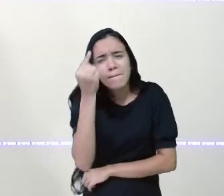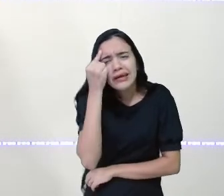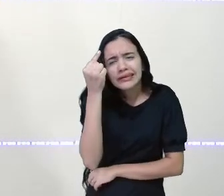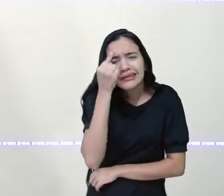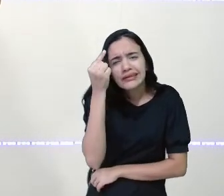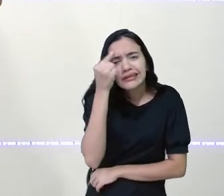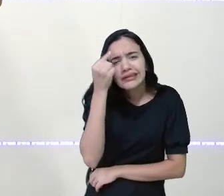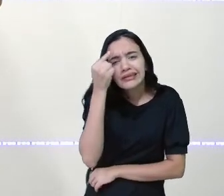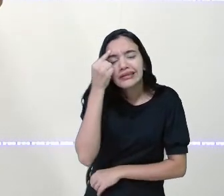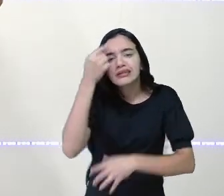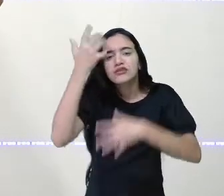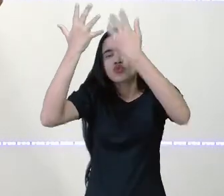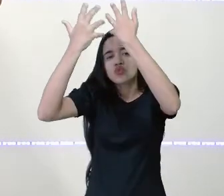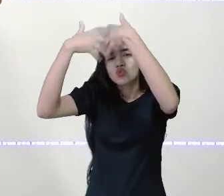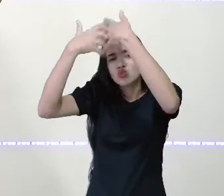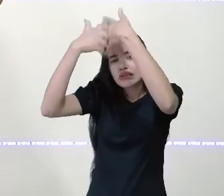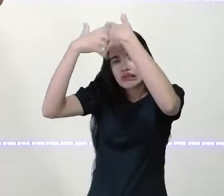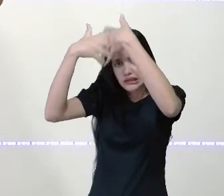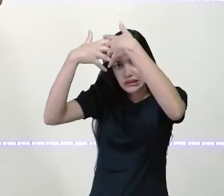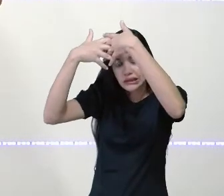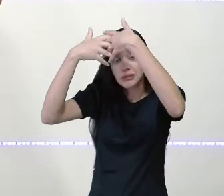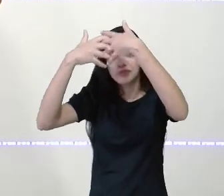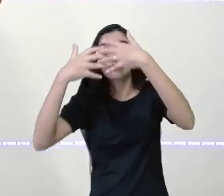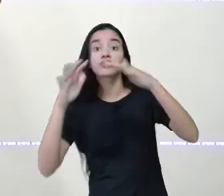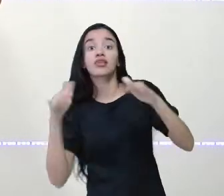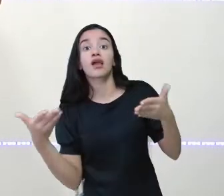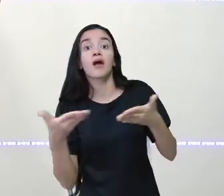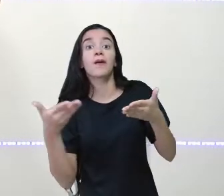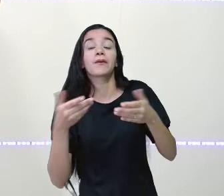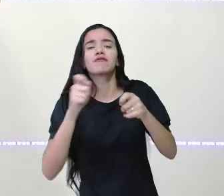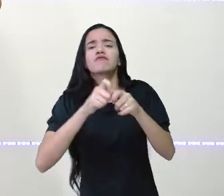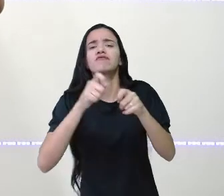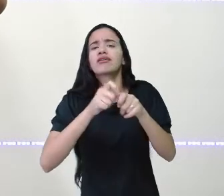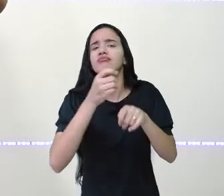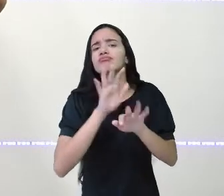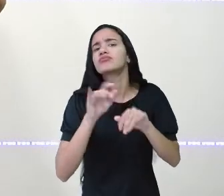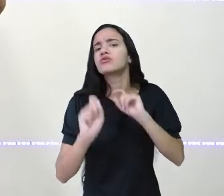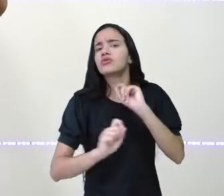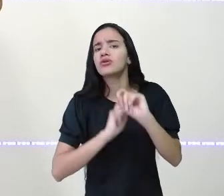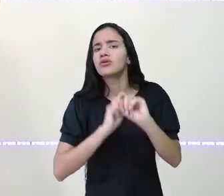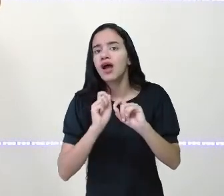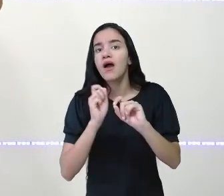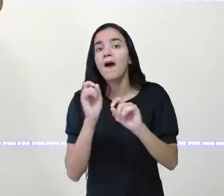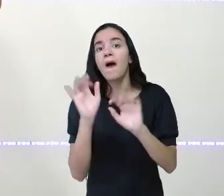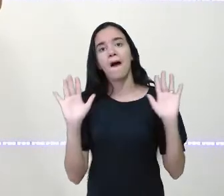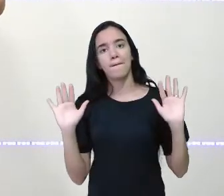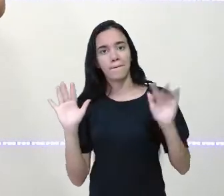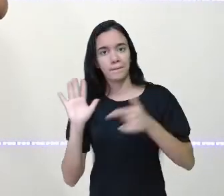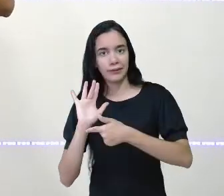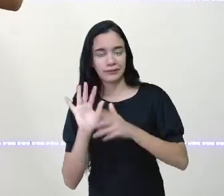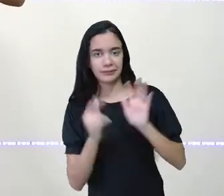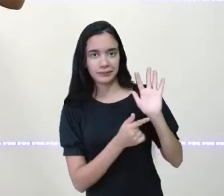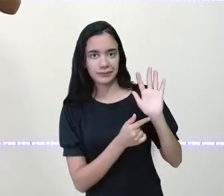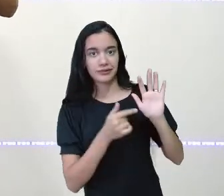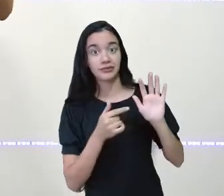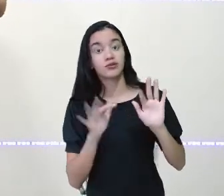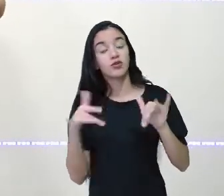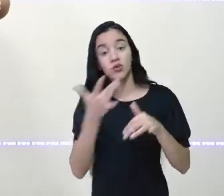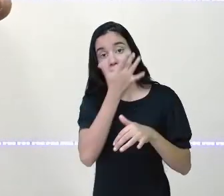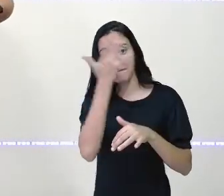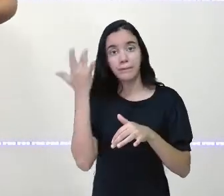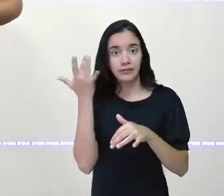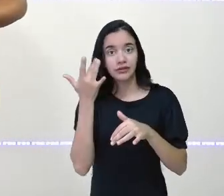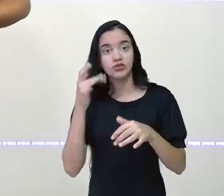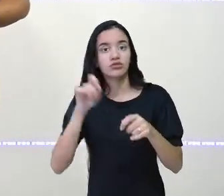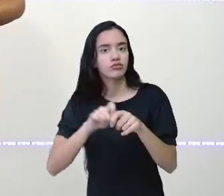Pense, colocou o cérebro. E faça, colocou uma mão, não é? Que indica quando alguém está